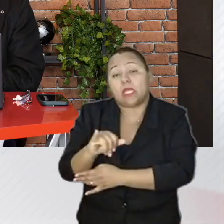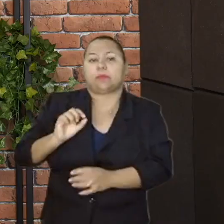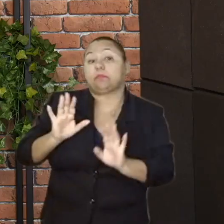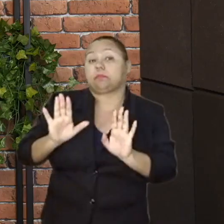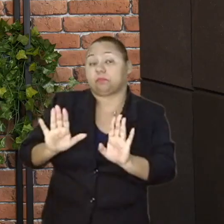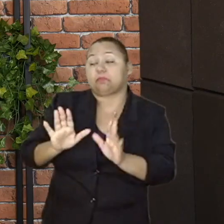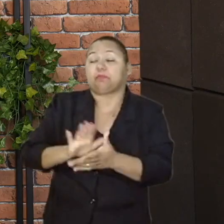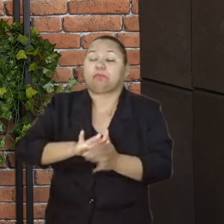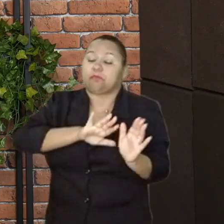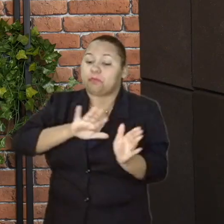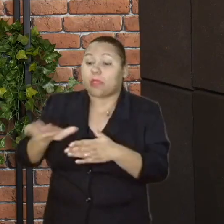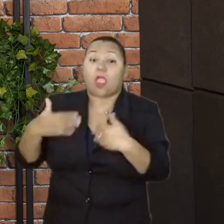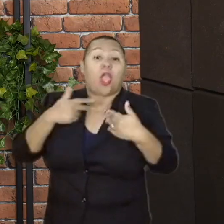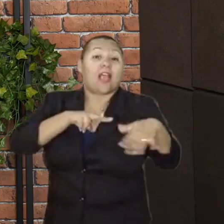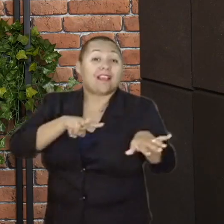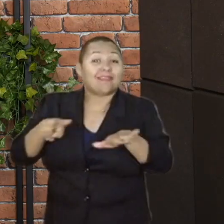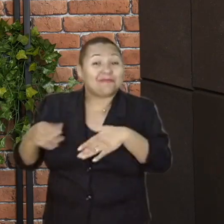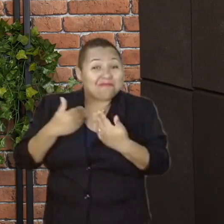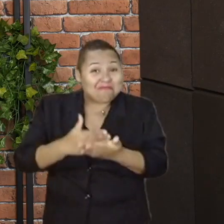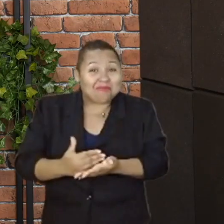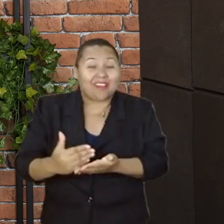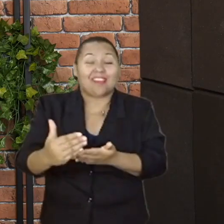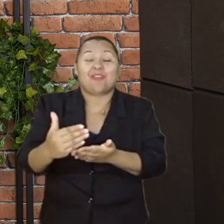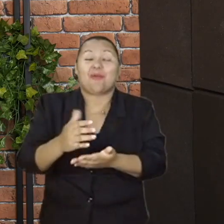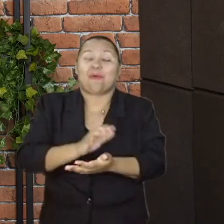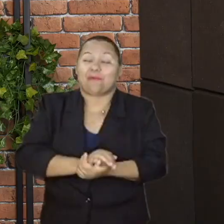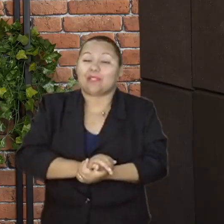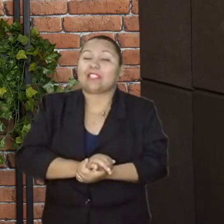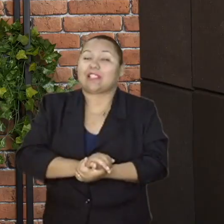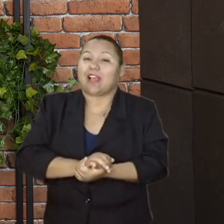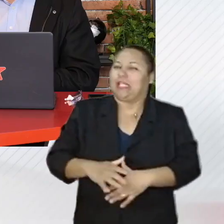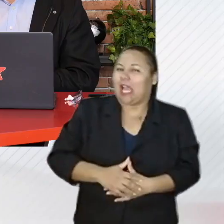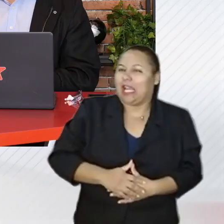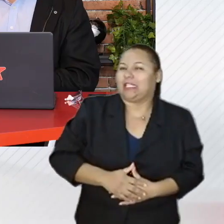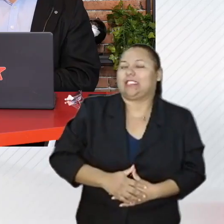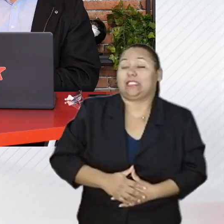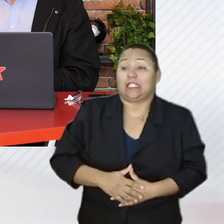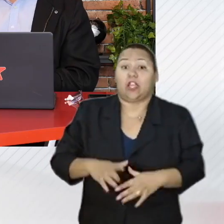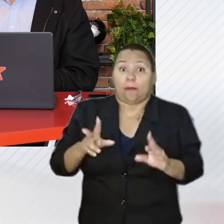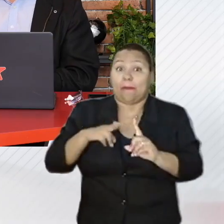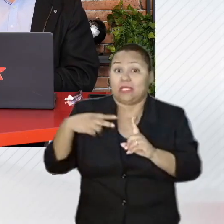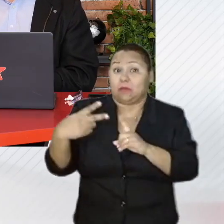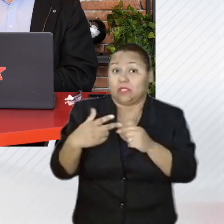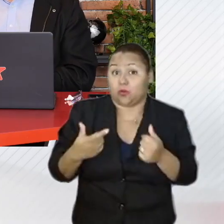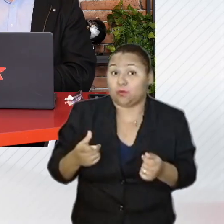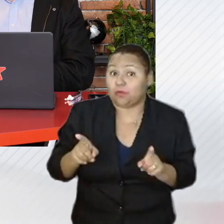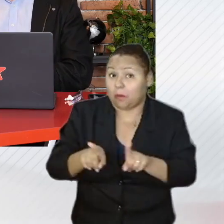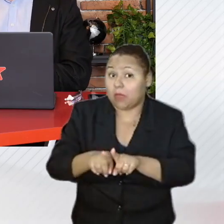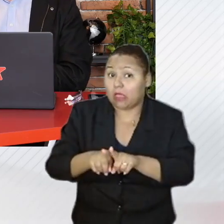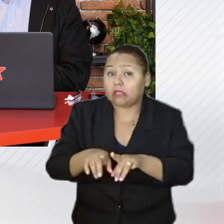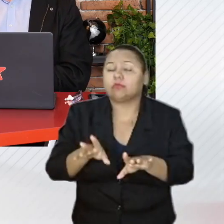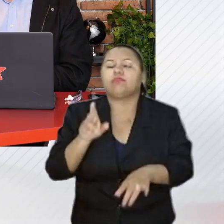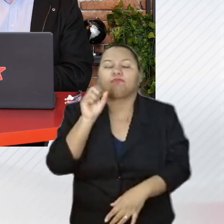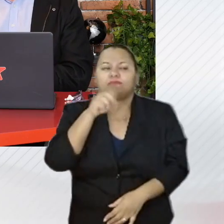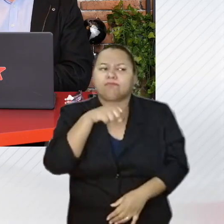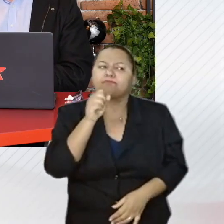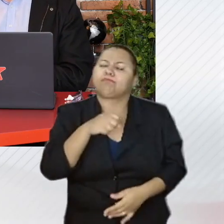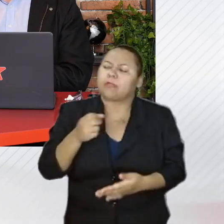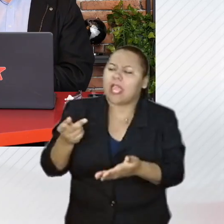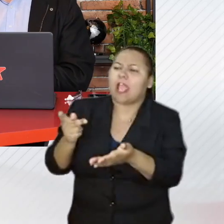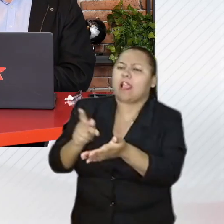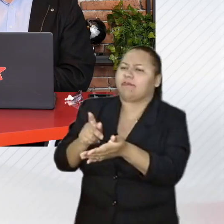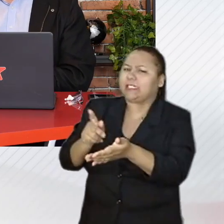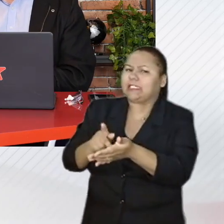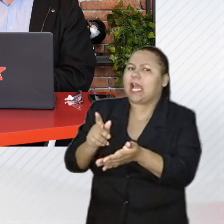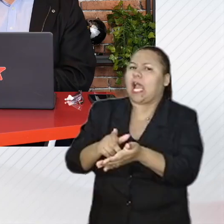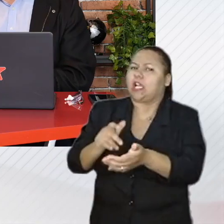específica, né? Eu acho que agora é que ela vai começar quente, né? Você tem essa mesma percepção? Com certeza, né? A gente viu que essa questão do futebol, acho